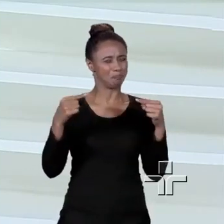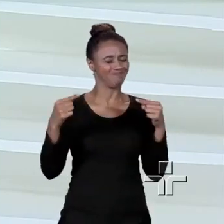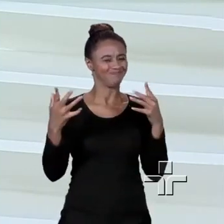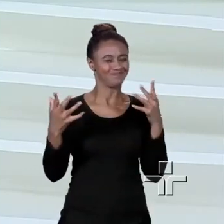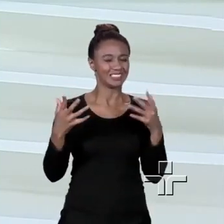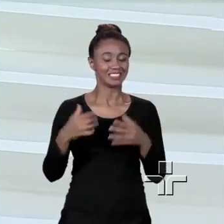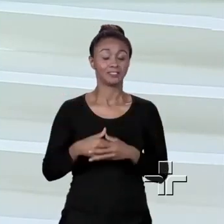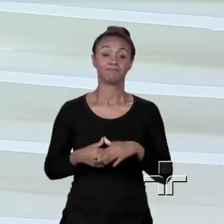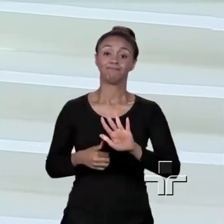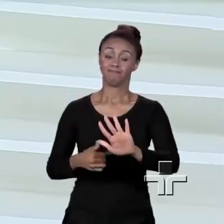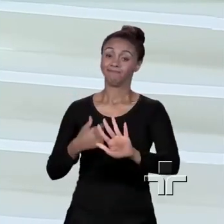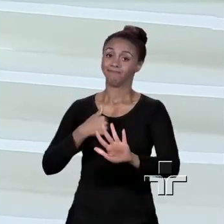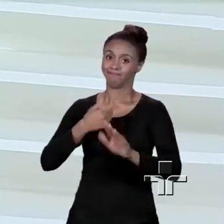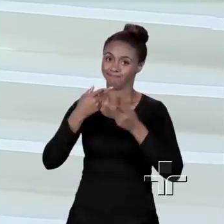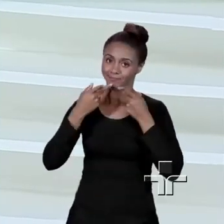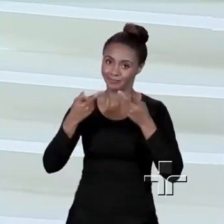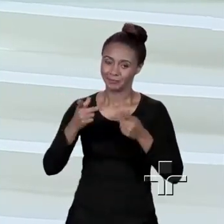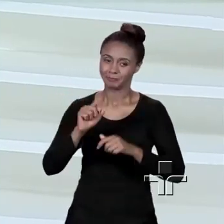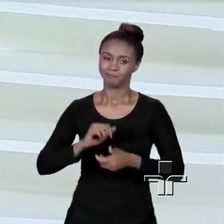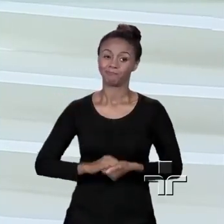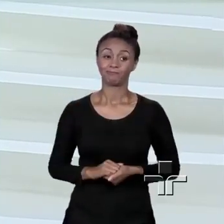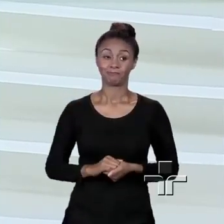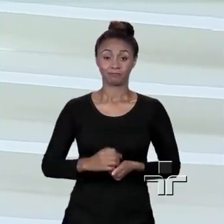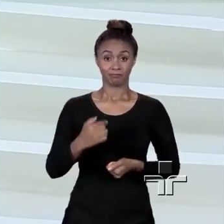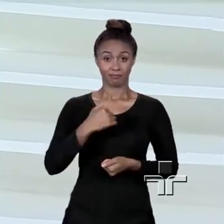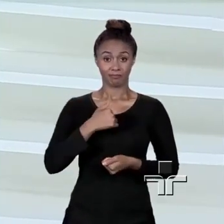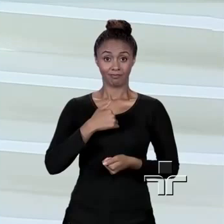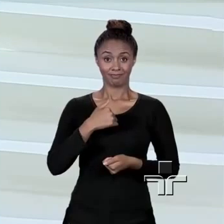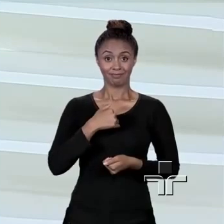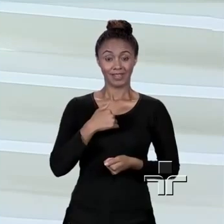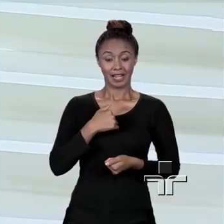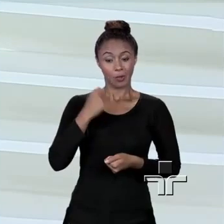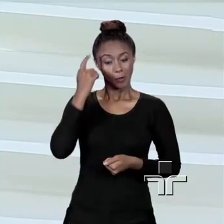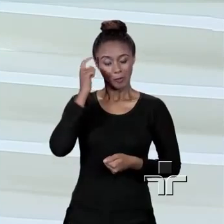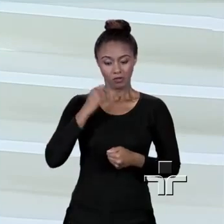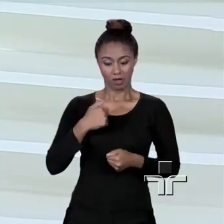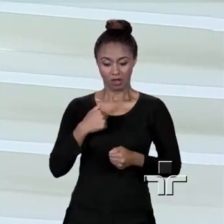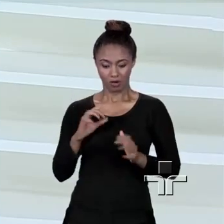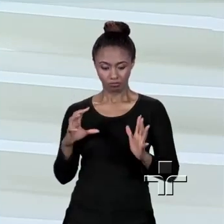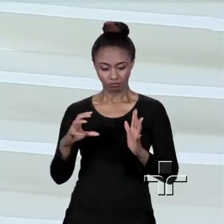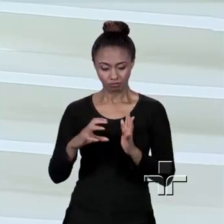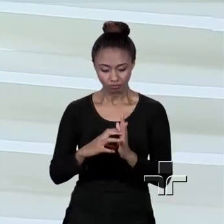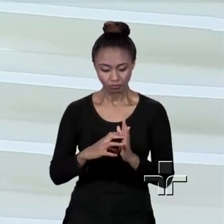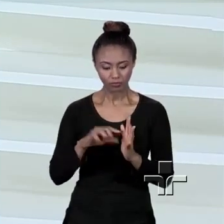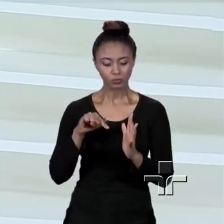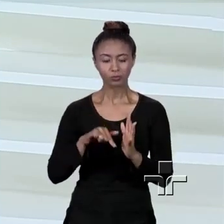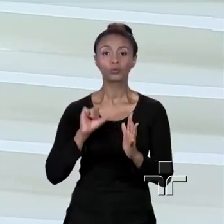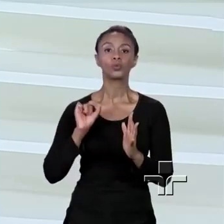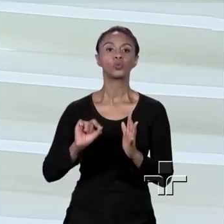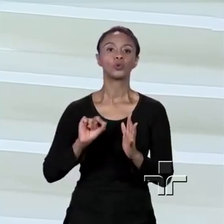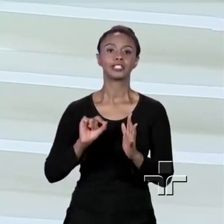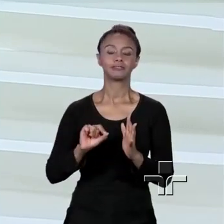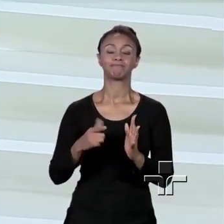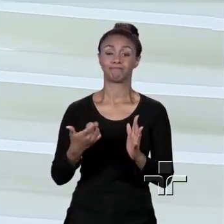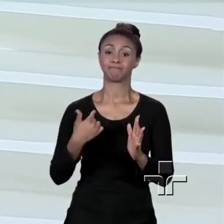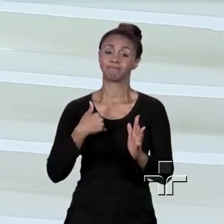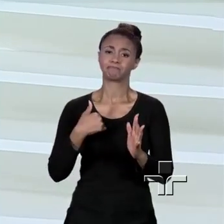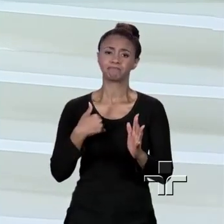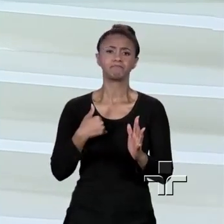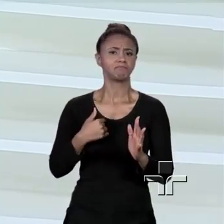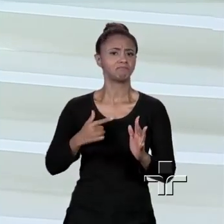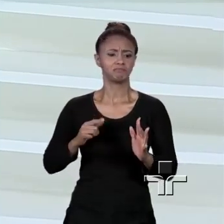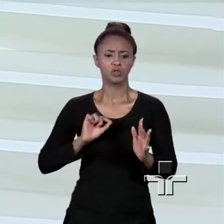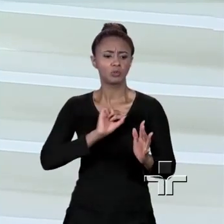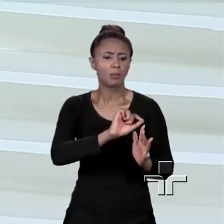do partido como um ponto de congruência, porque eu circulo muito bem